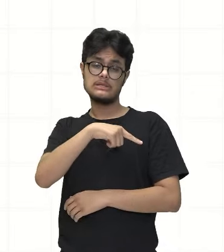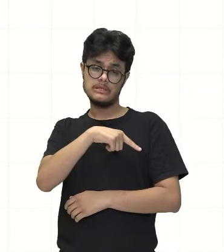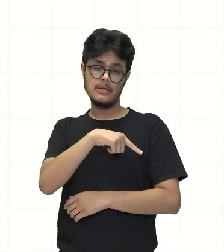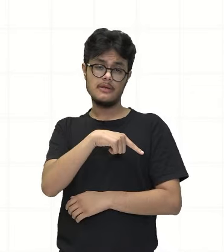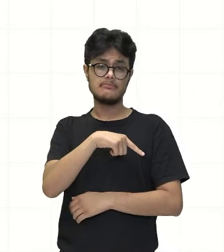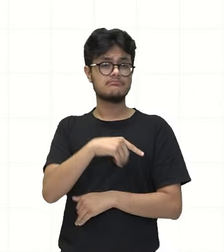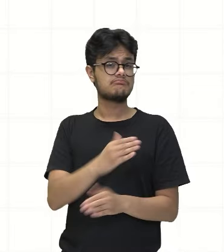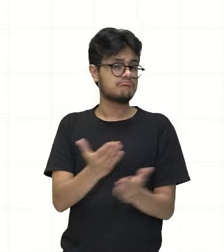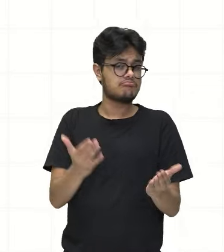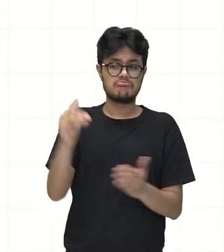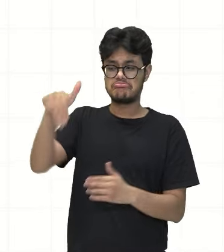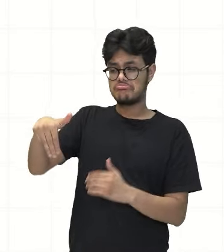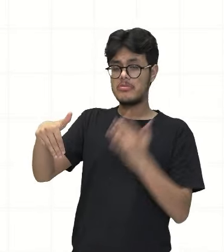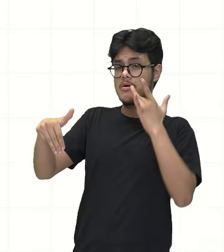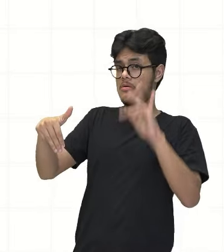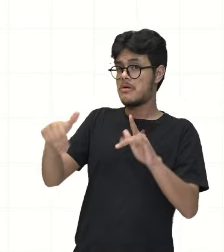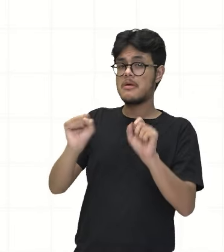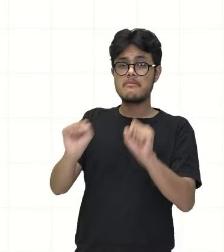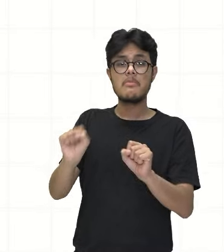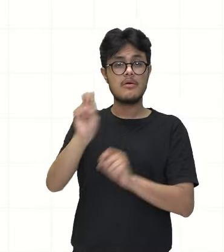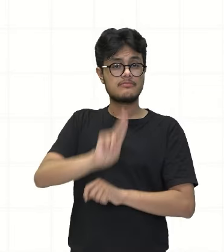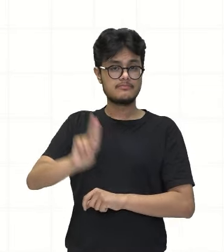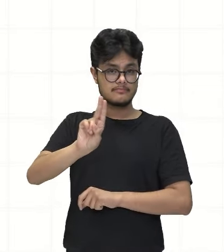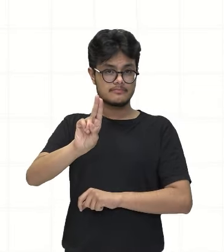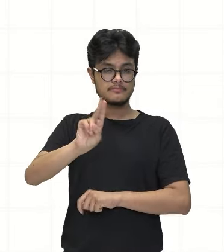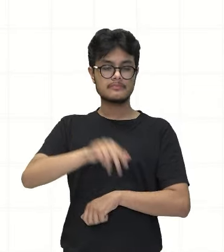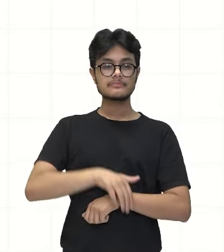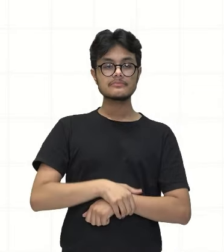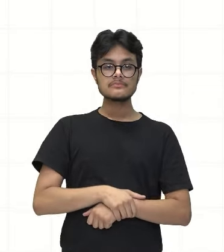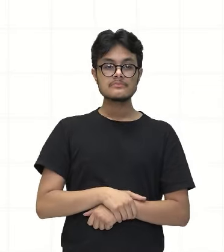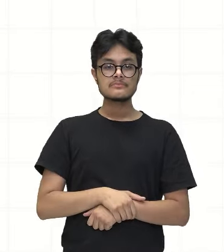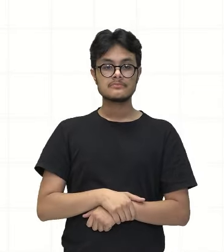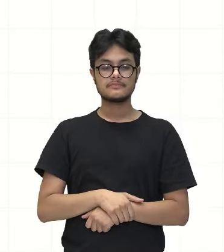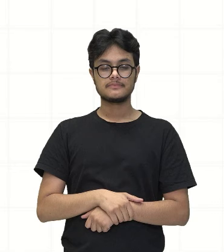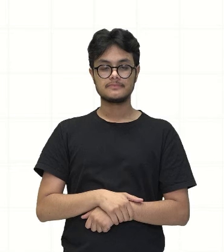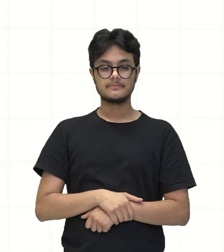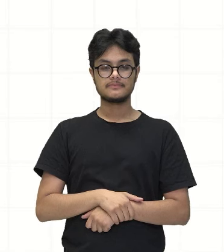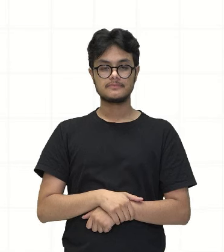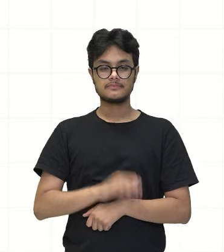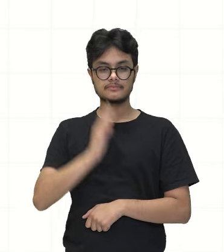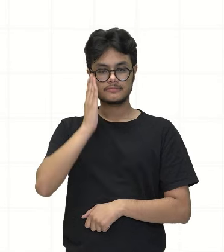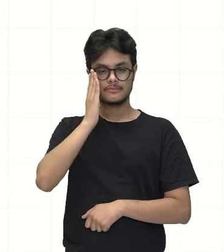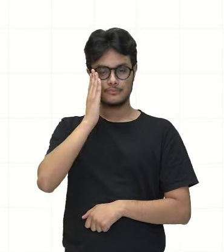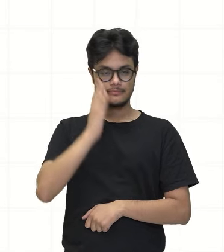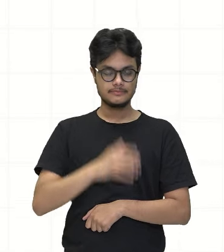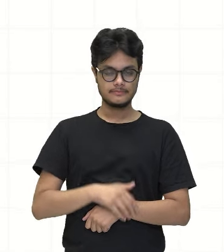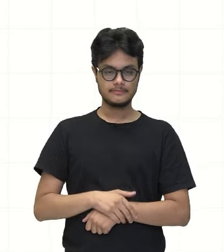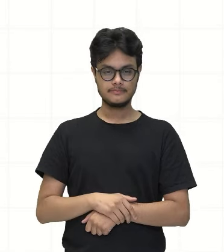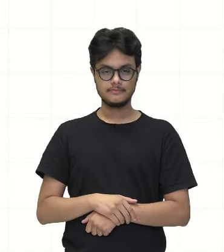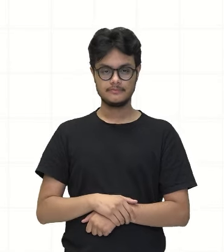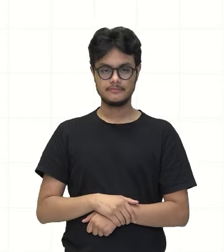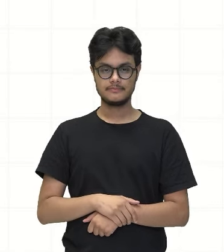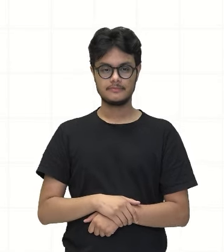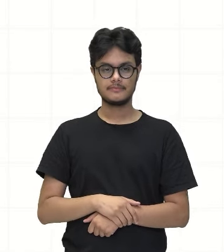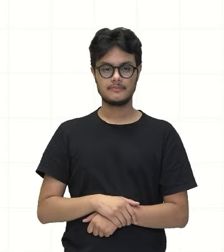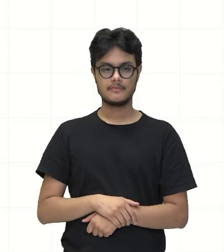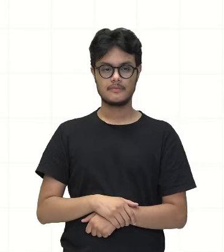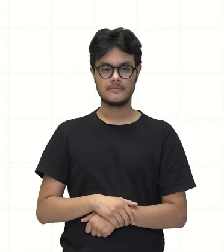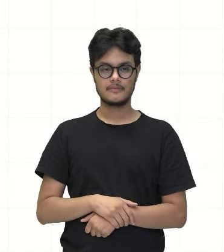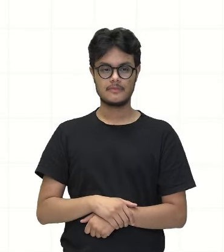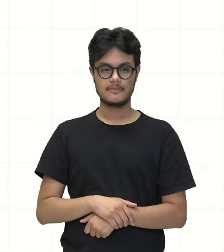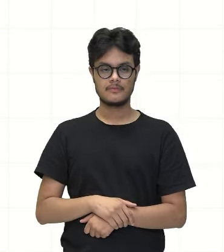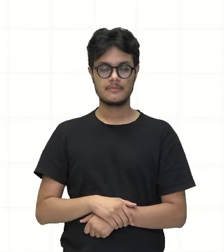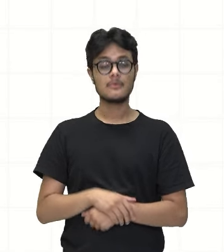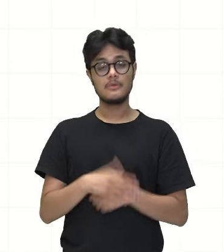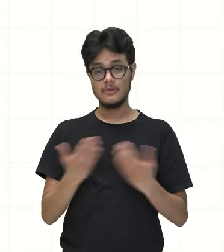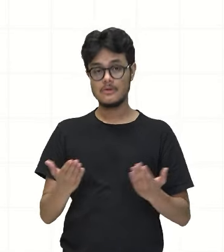valor é desconhecido, possivelmente eu posso encontrar utilizando a fórmula. Então, a fórmula B